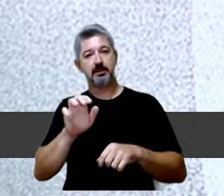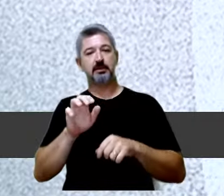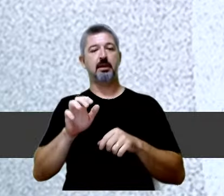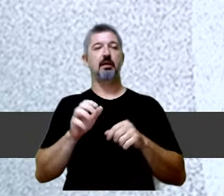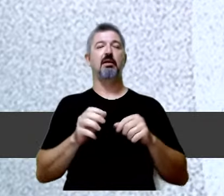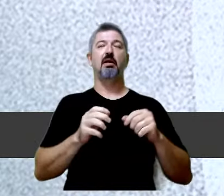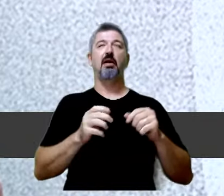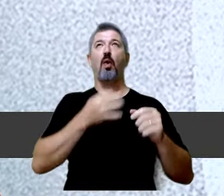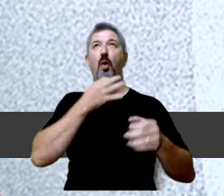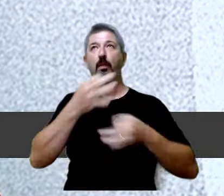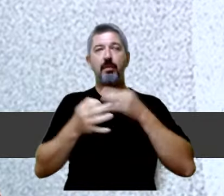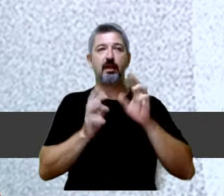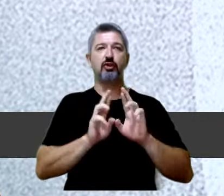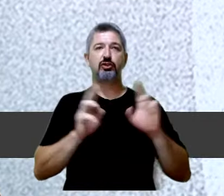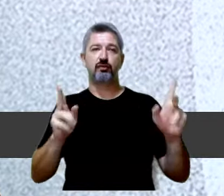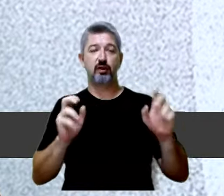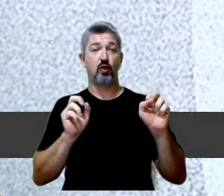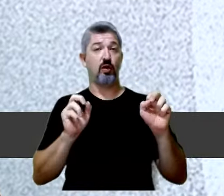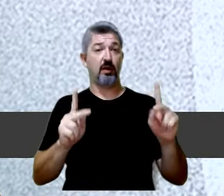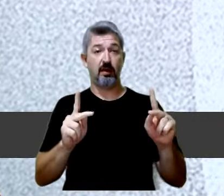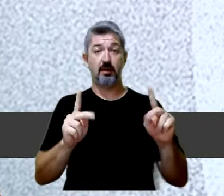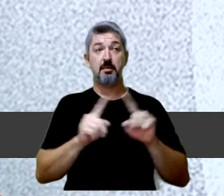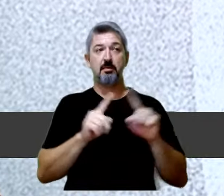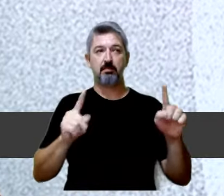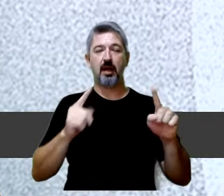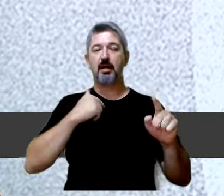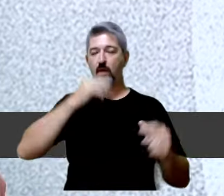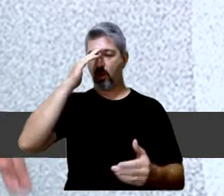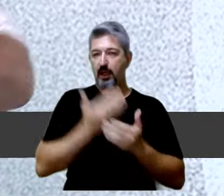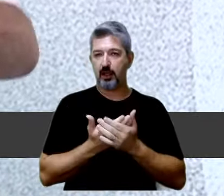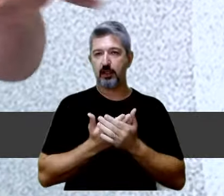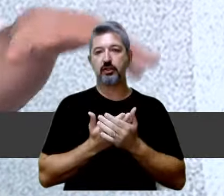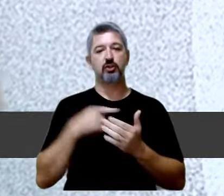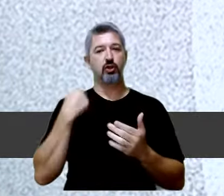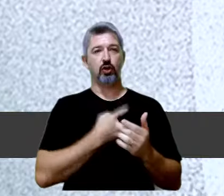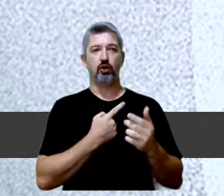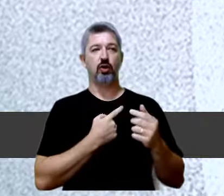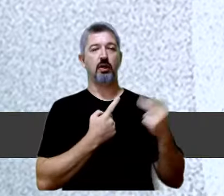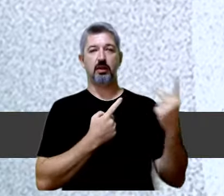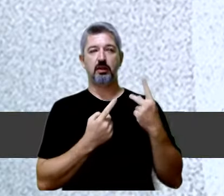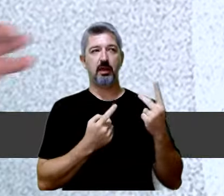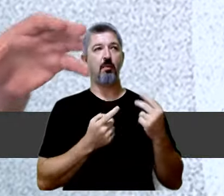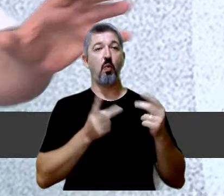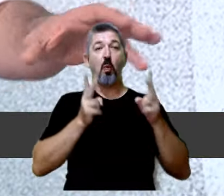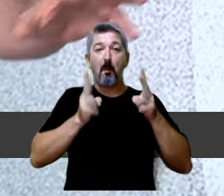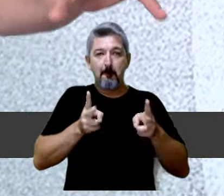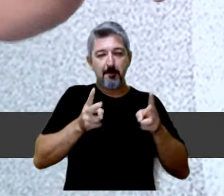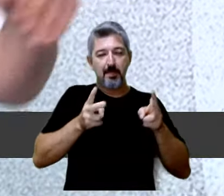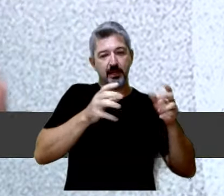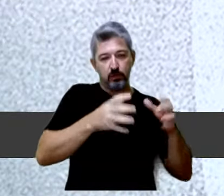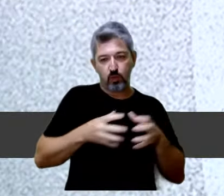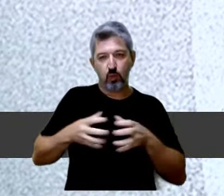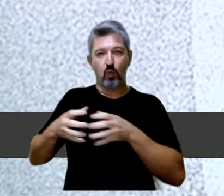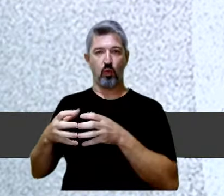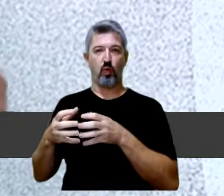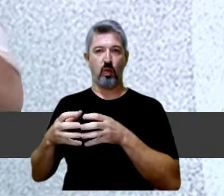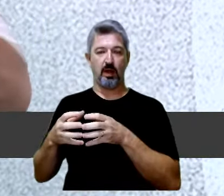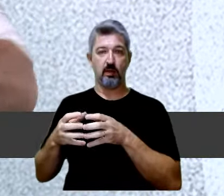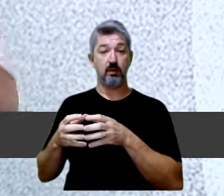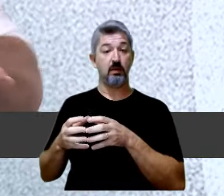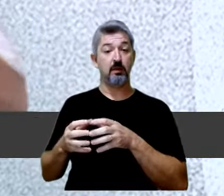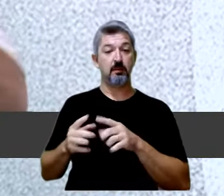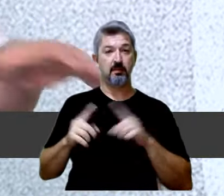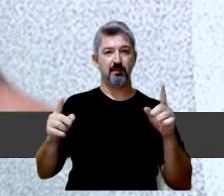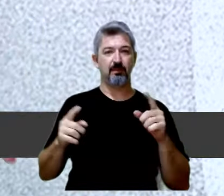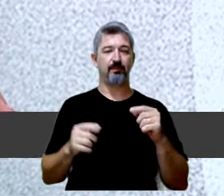que a gente tenha eh eu acredito que nós estamos do mesmo lado o o que a gente vê aqui na verdade o marcal gosta de falar de consórcio é um